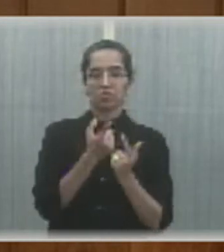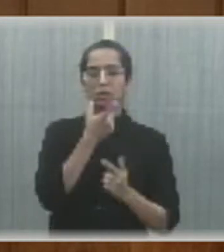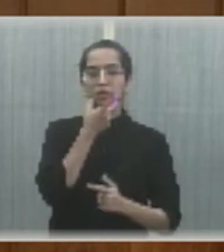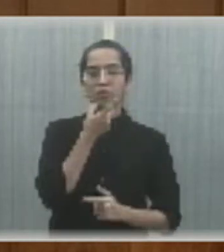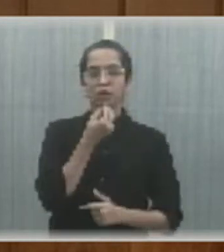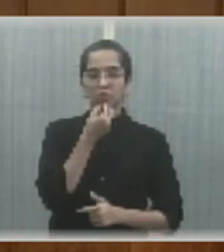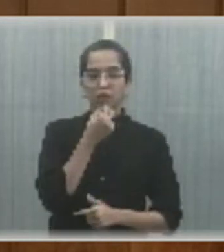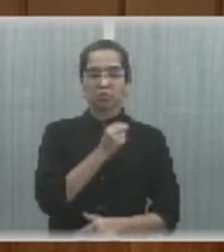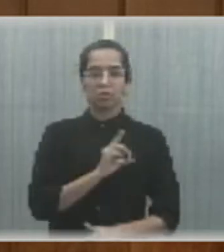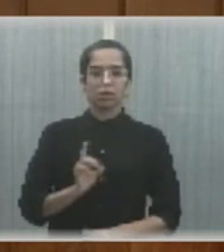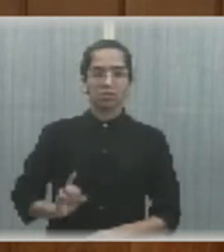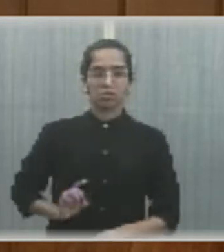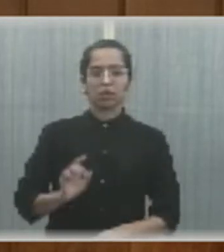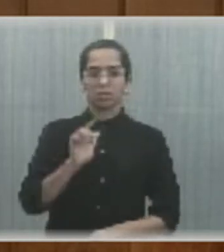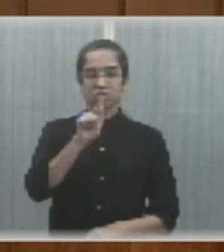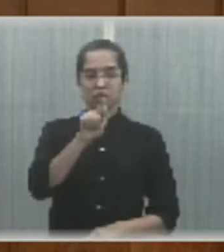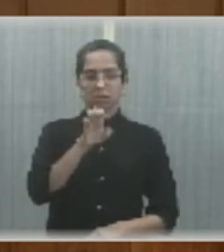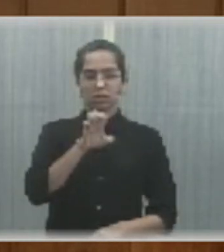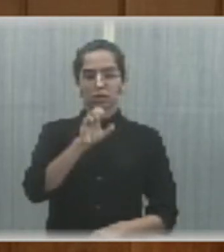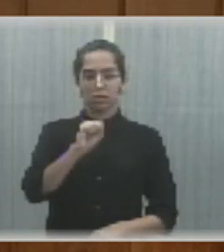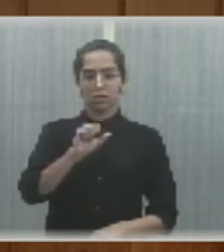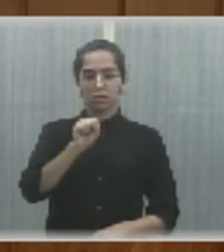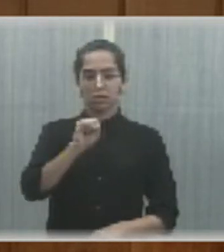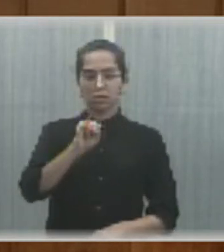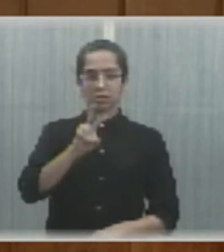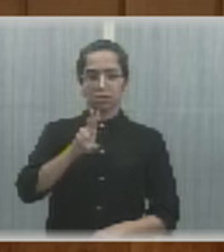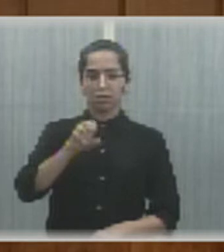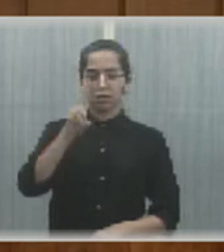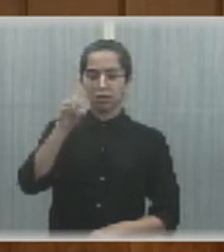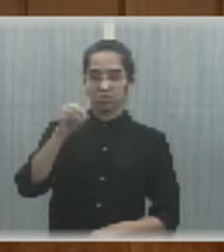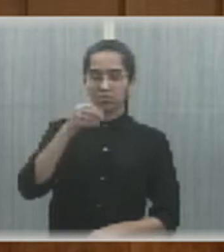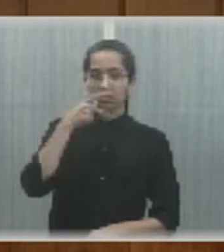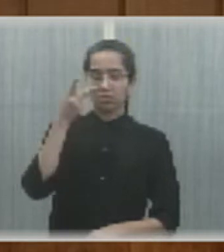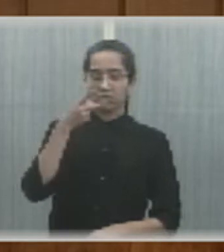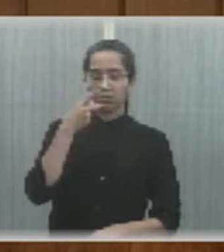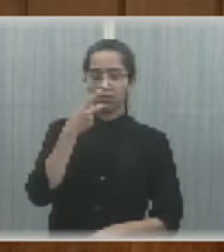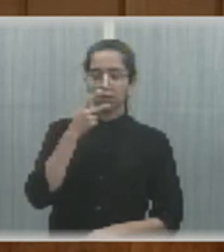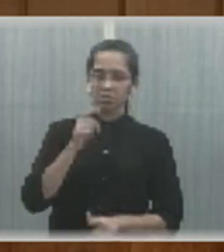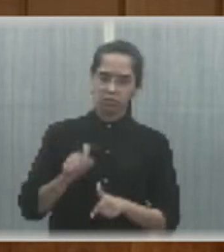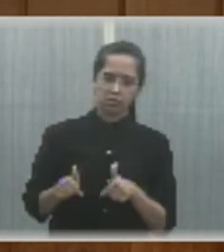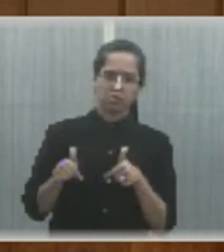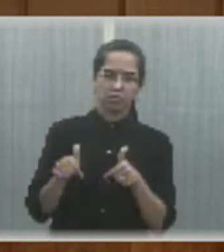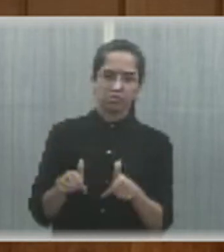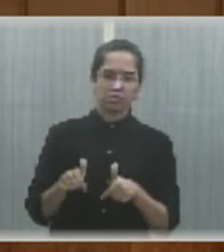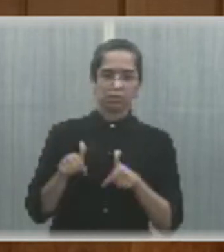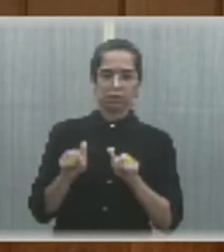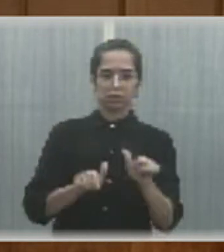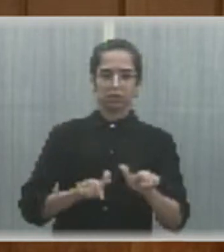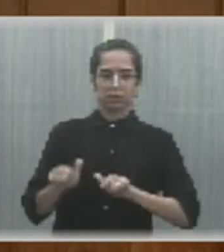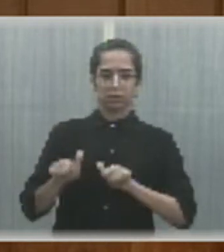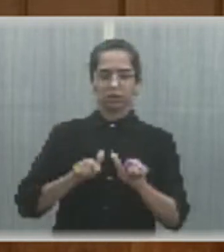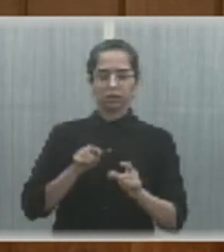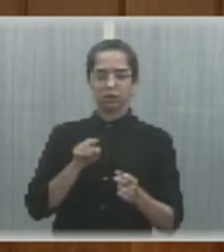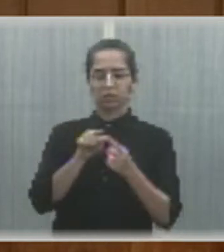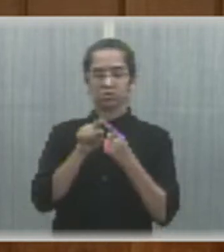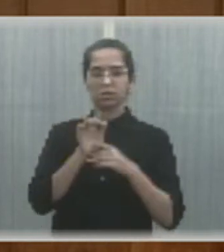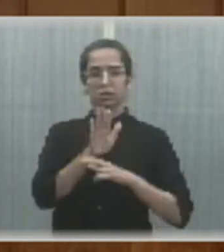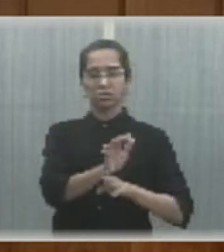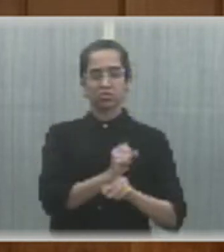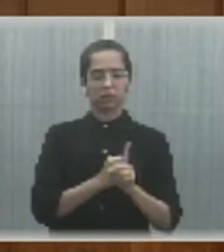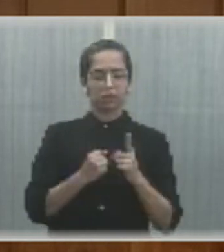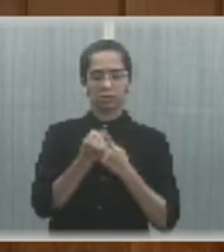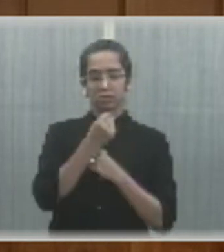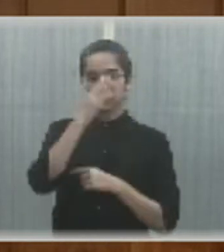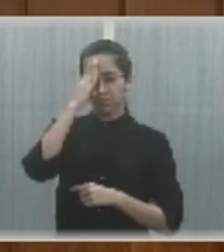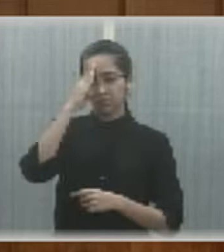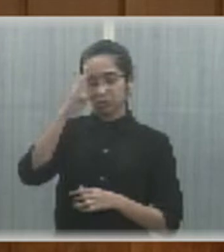O senhor deputado Jessivaldo Isaías destacou que tem dedicado seu mandato às causas sociais e esportivas